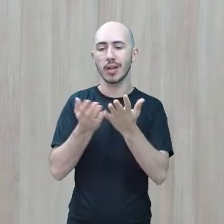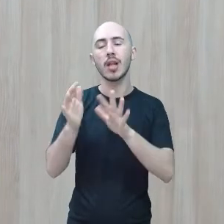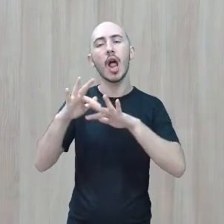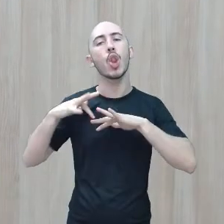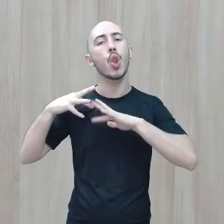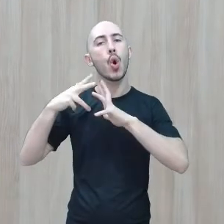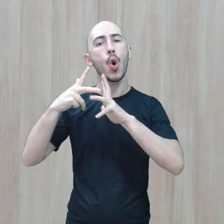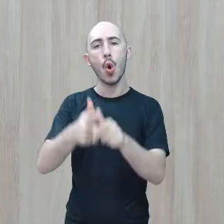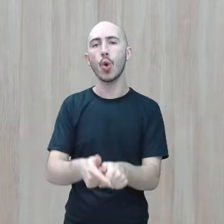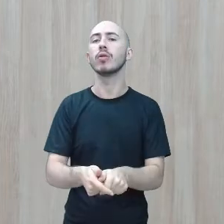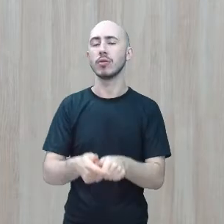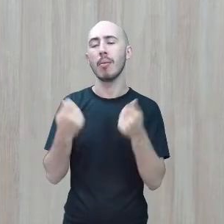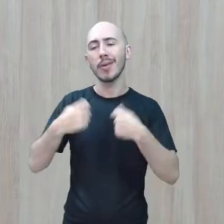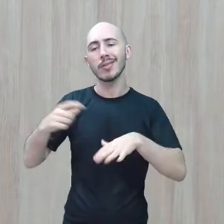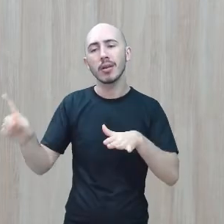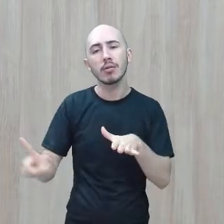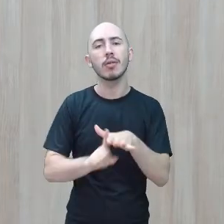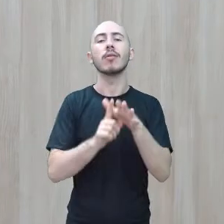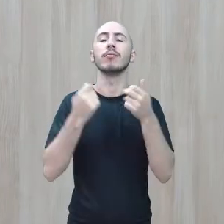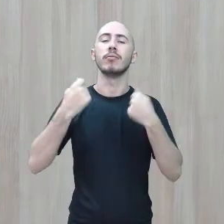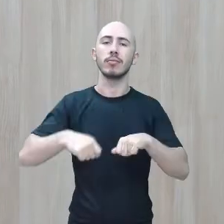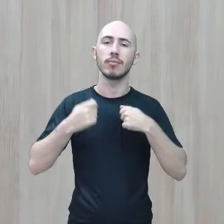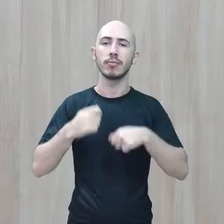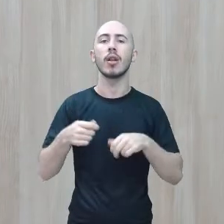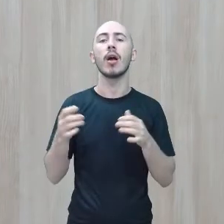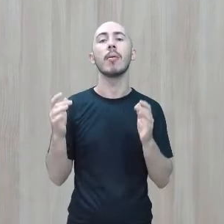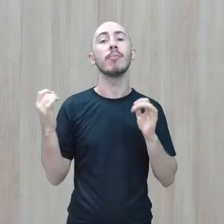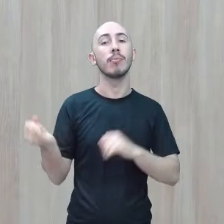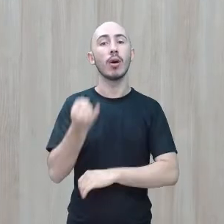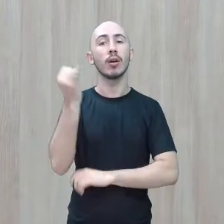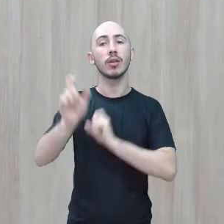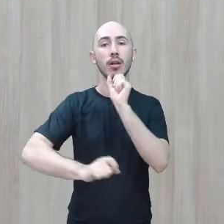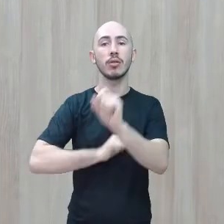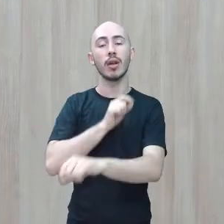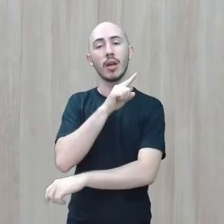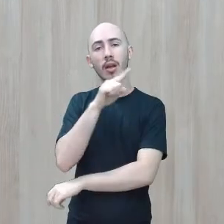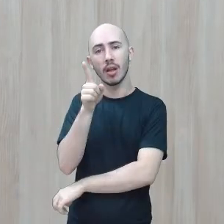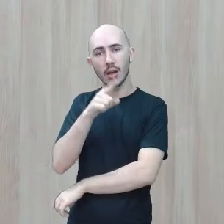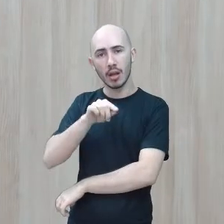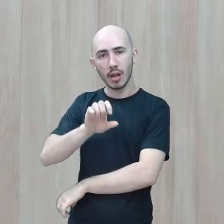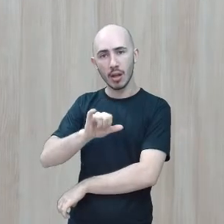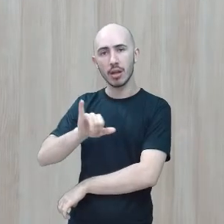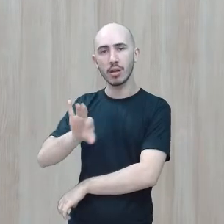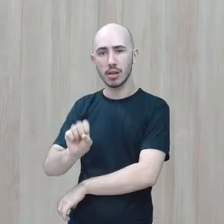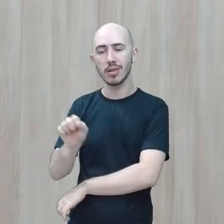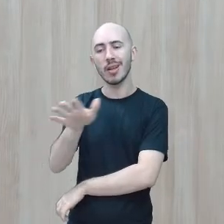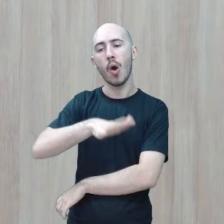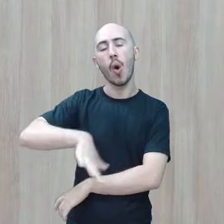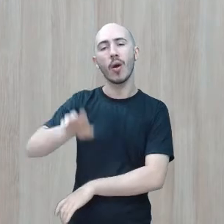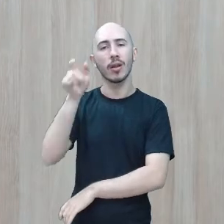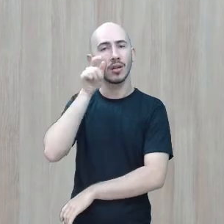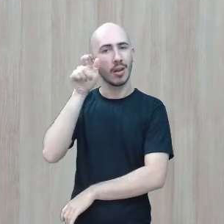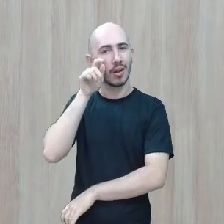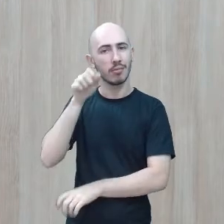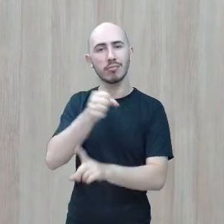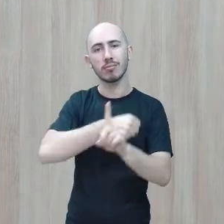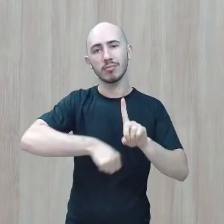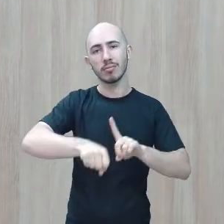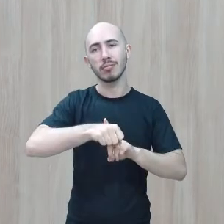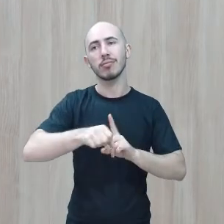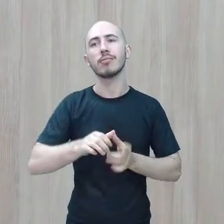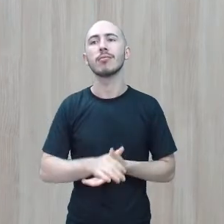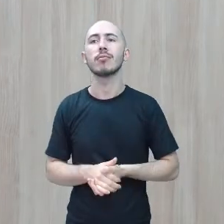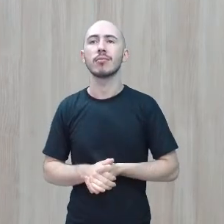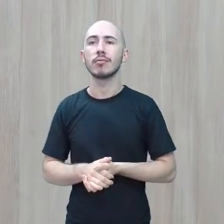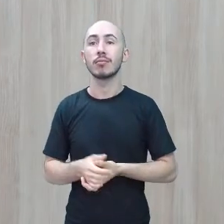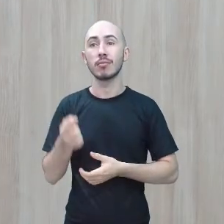precisa incluir, por isso que é tão importante essas ZEIs, né? Que são essas zonas de interesse social.